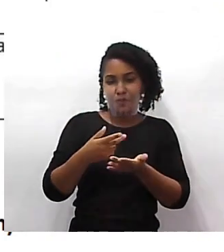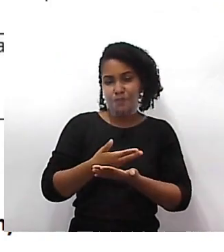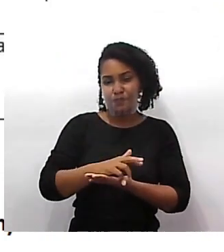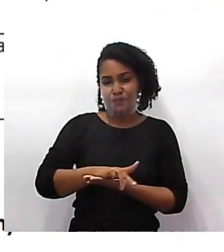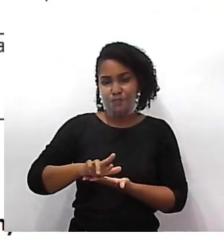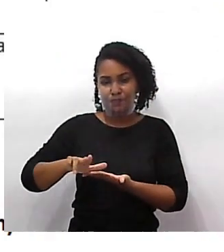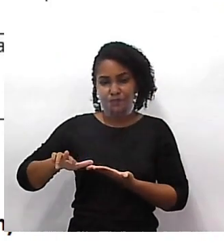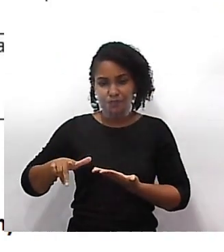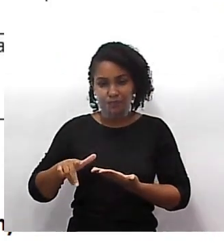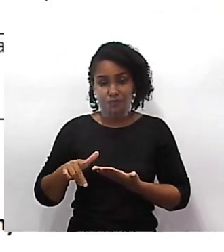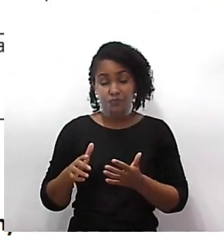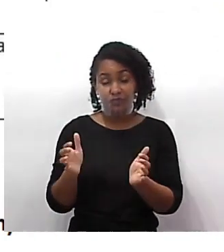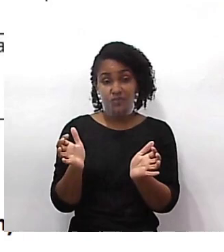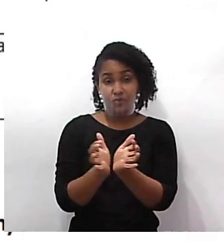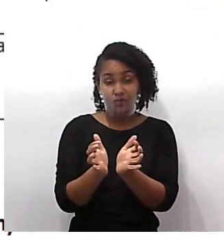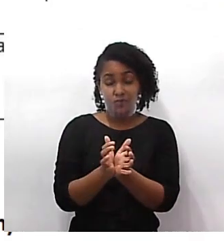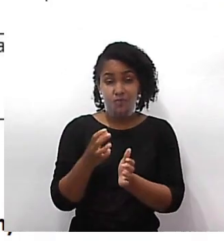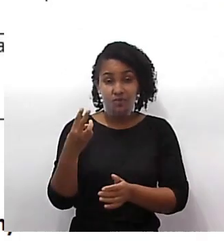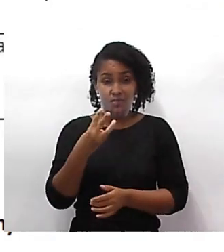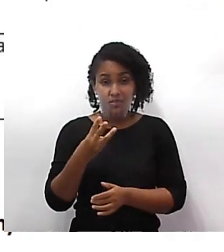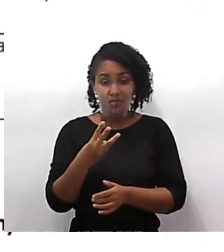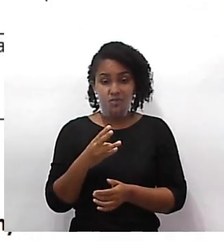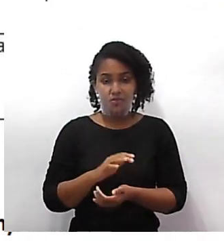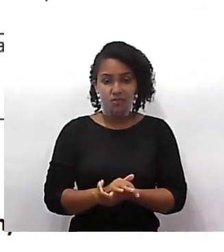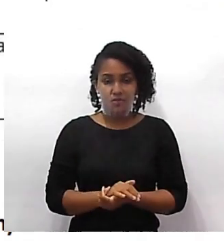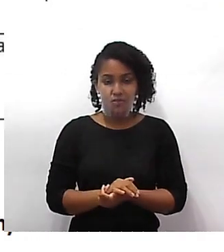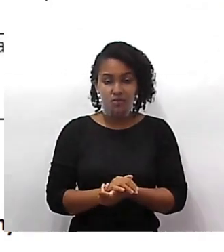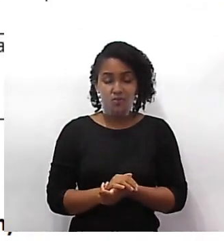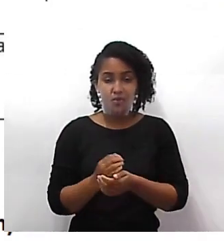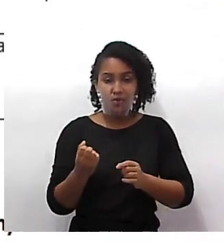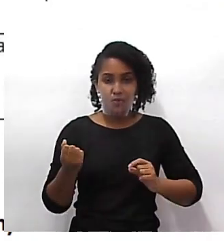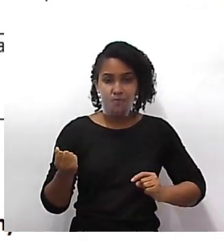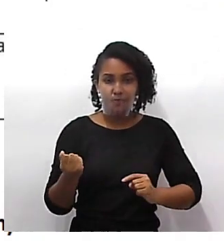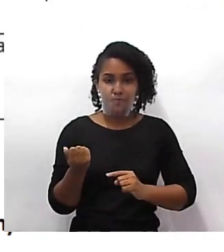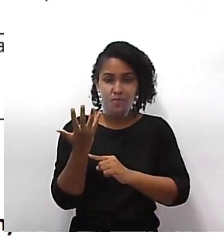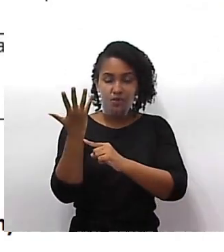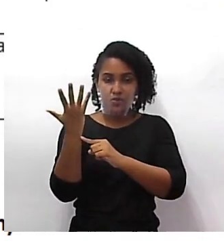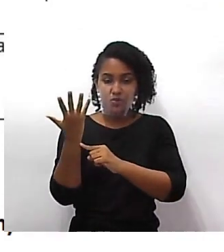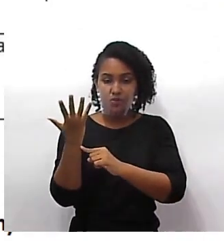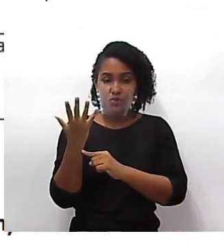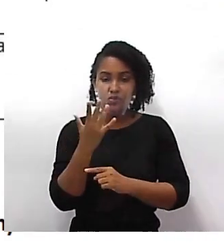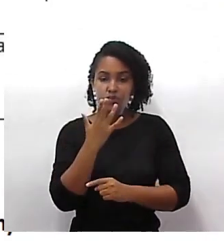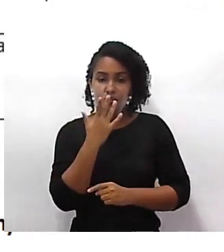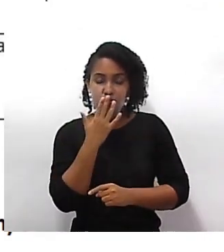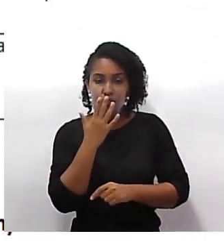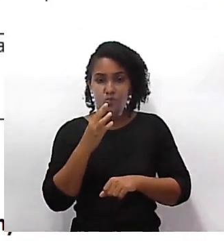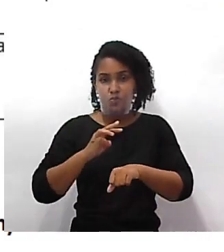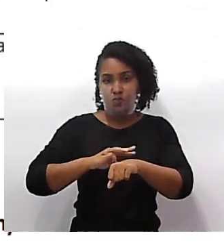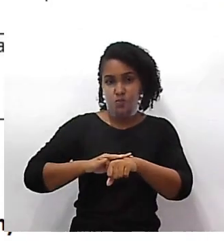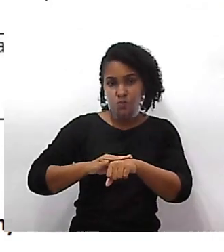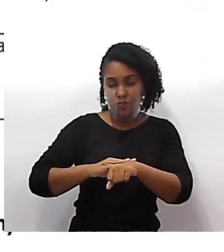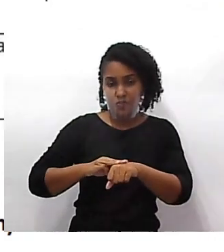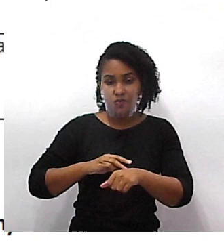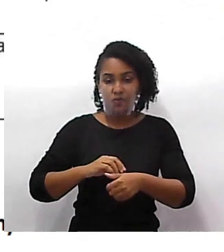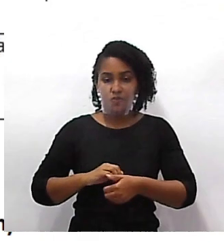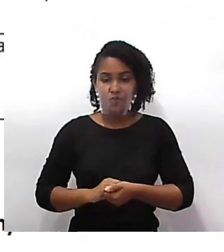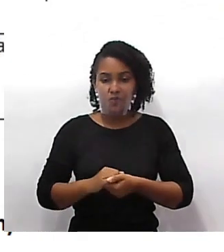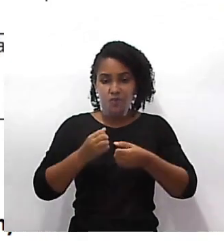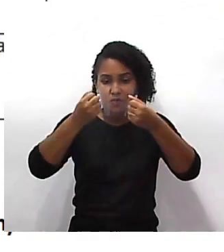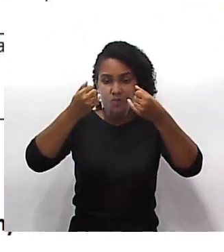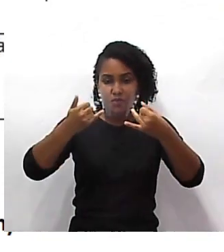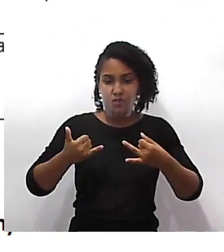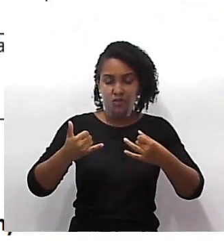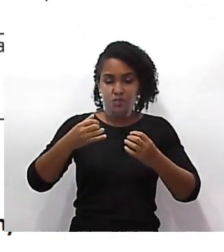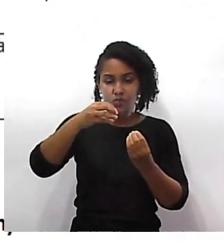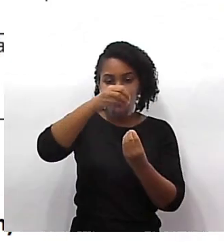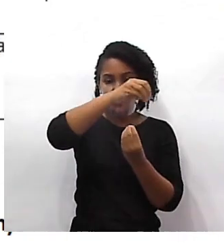etc. No grupo 3, nós temos os riscos biológicos, cor de identificação marrom,